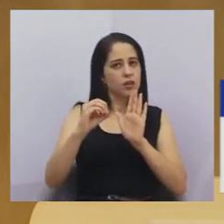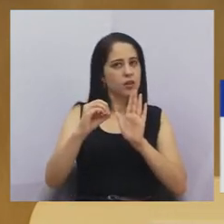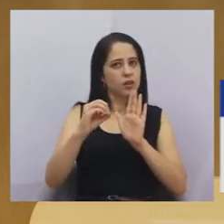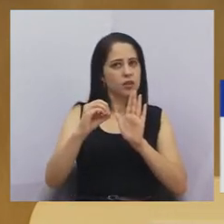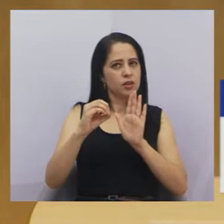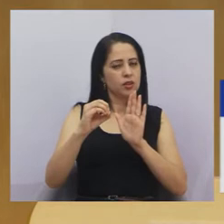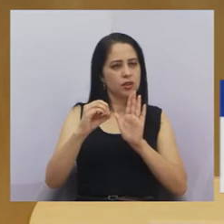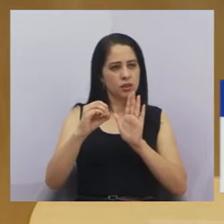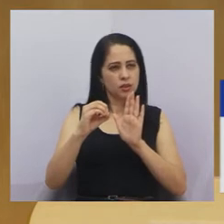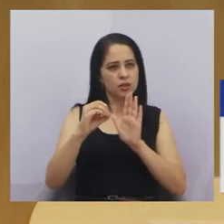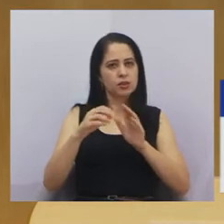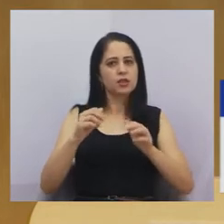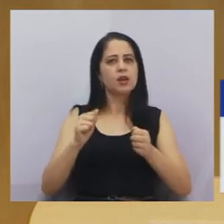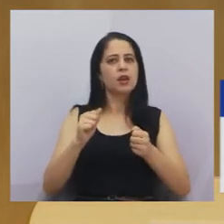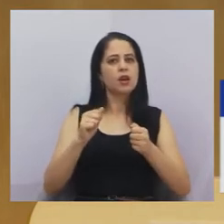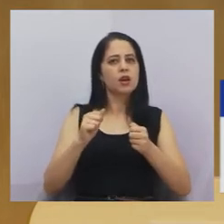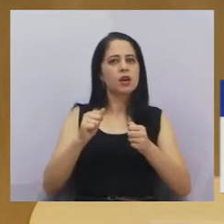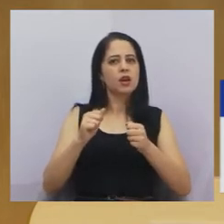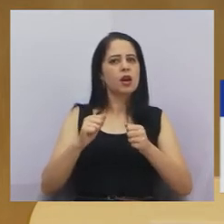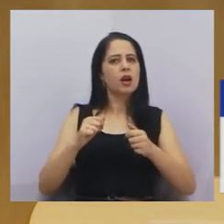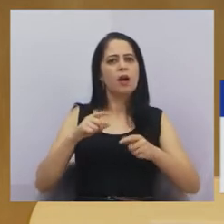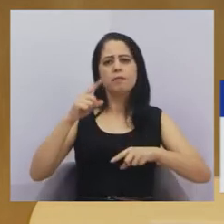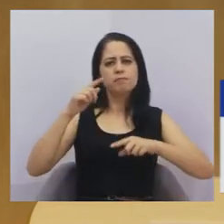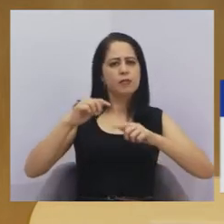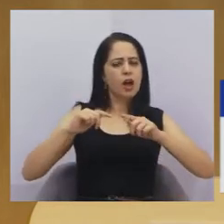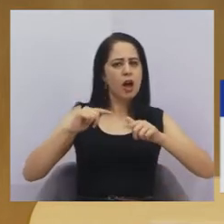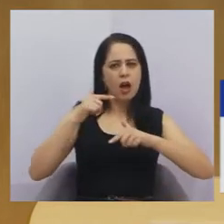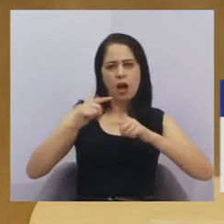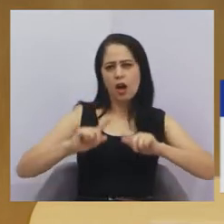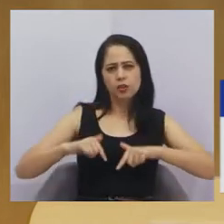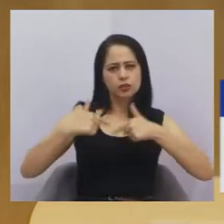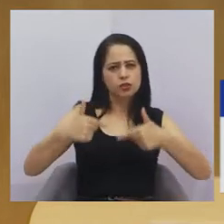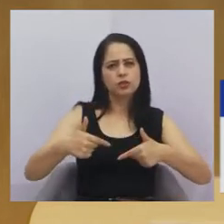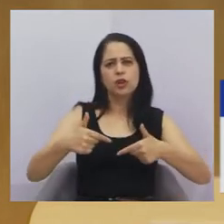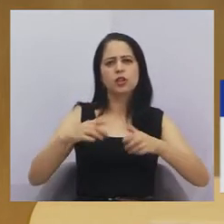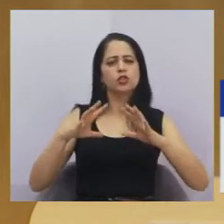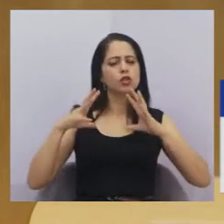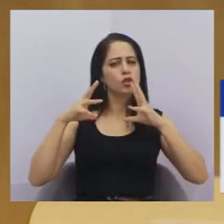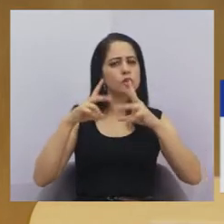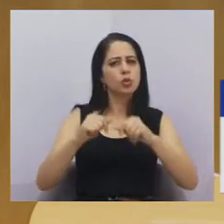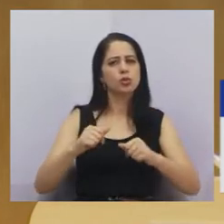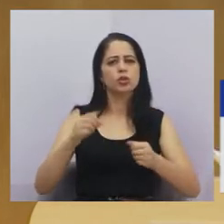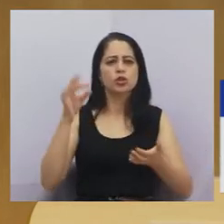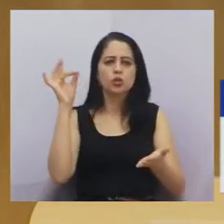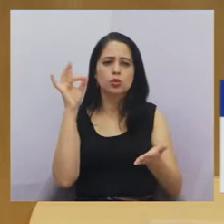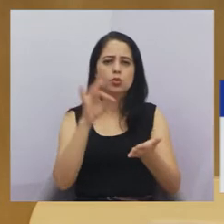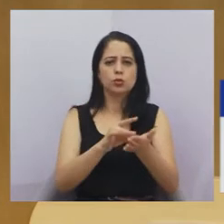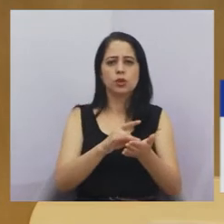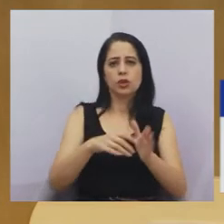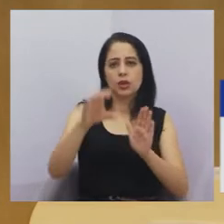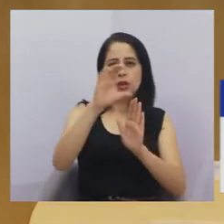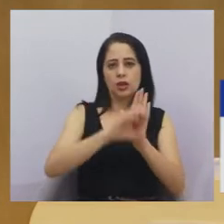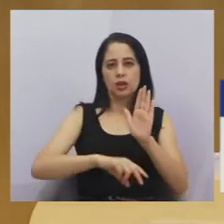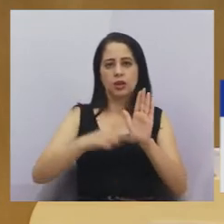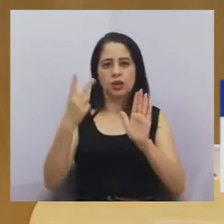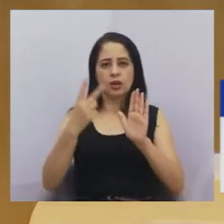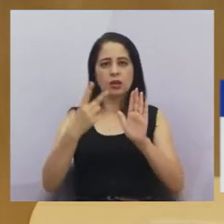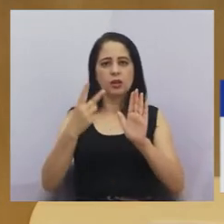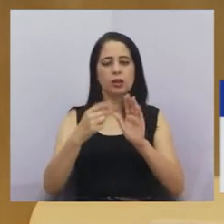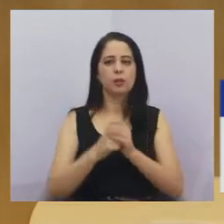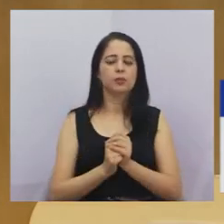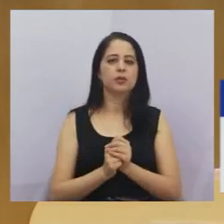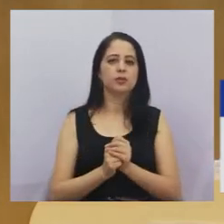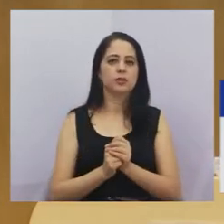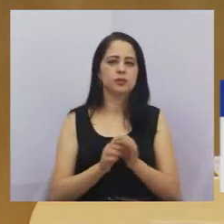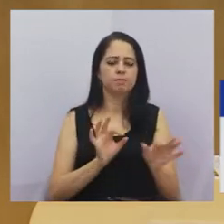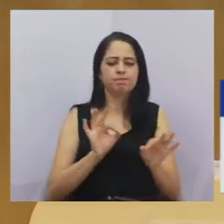demais atividades afins determinadas pelo gabinete. Capítulo 2º, da estrutura